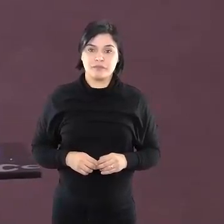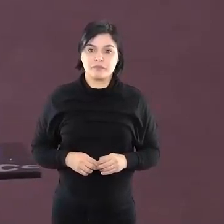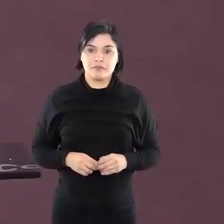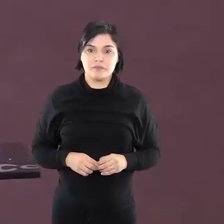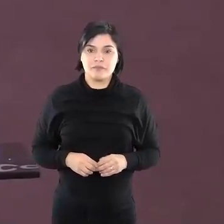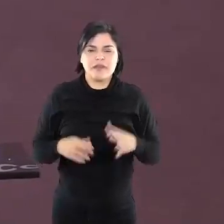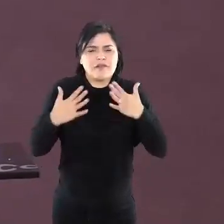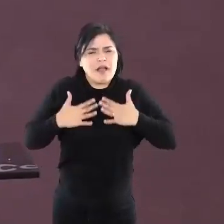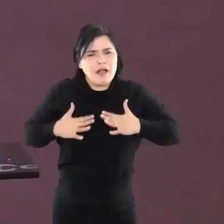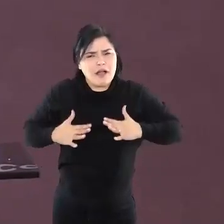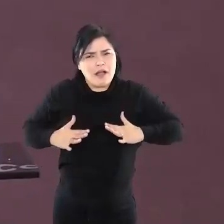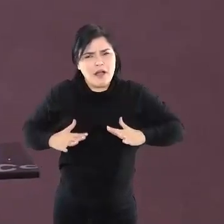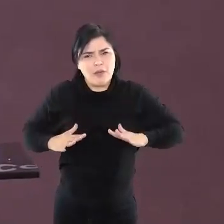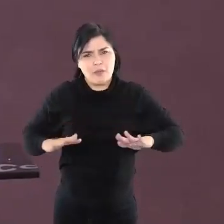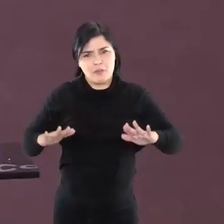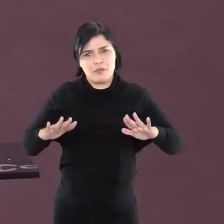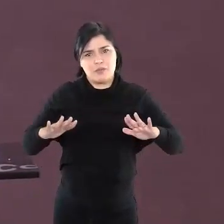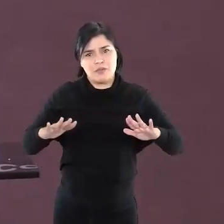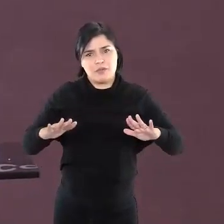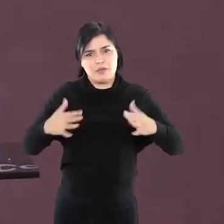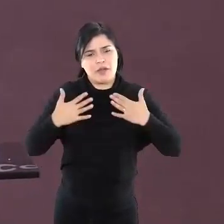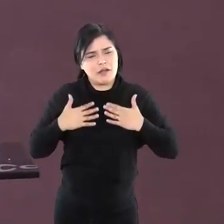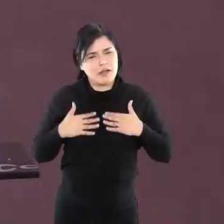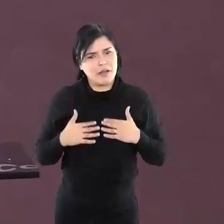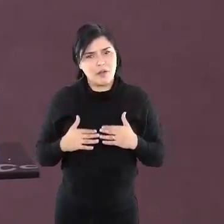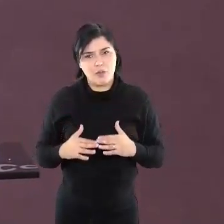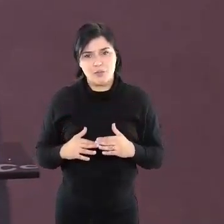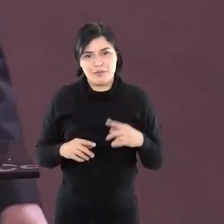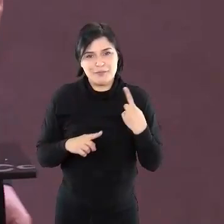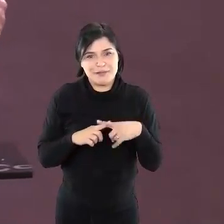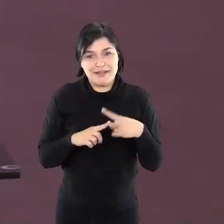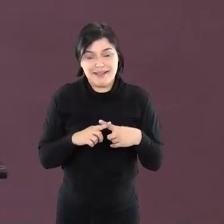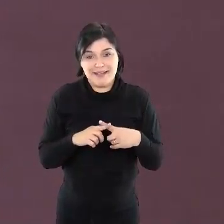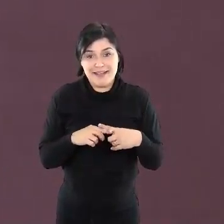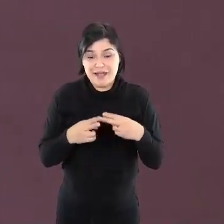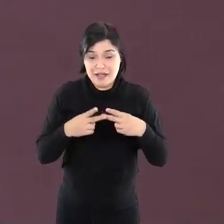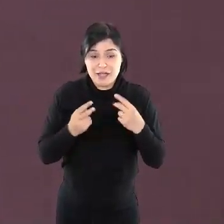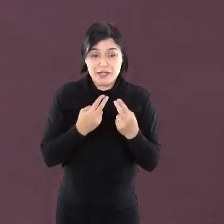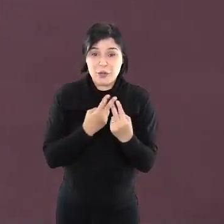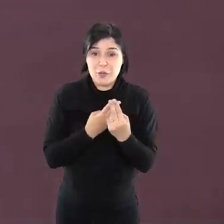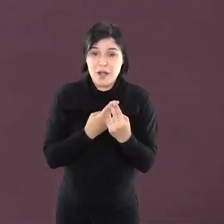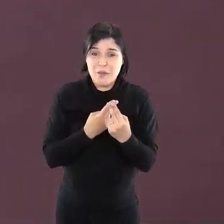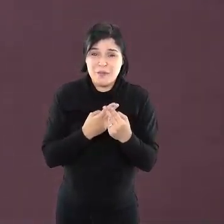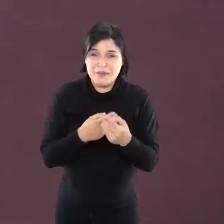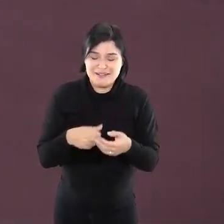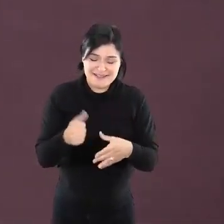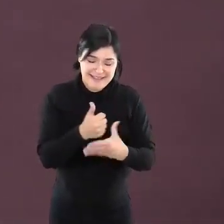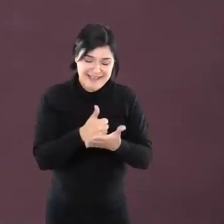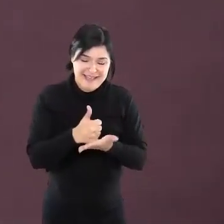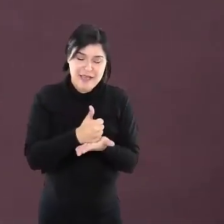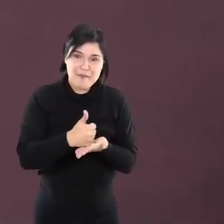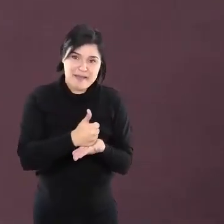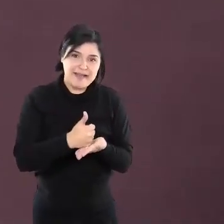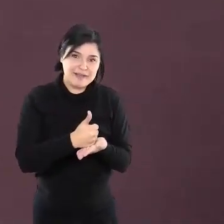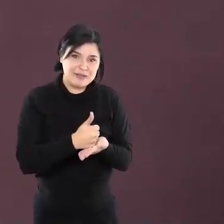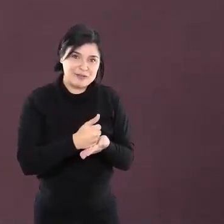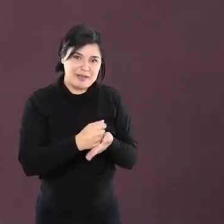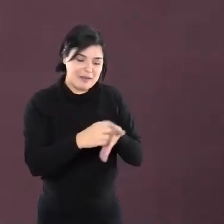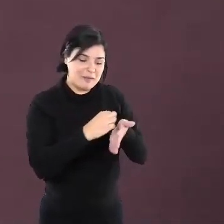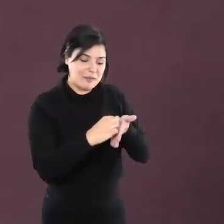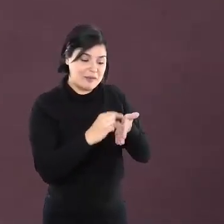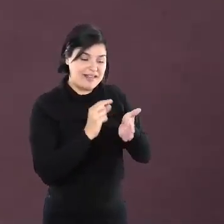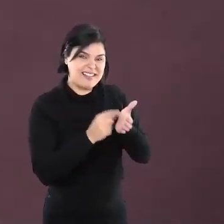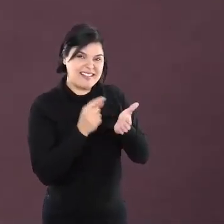E fica tranquilo, que você é igual remédio, você tem data de validade. Pastor já está na lambuja, né,